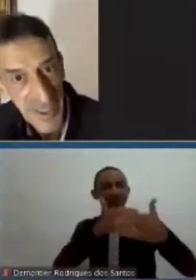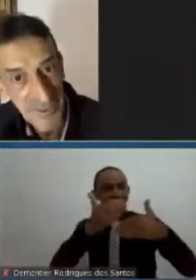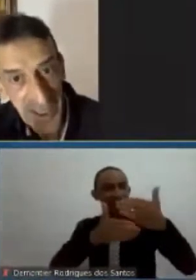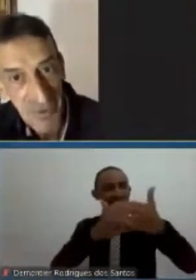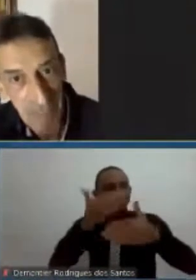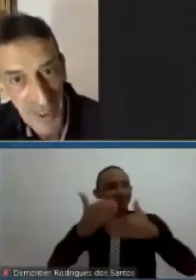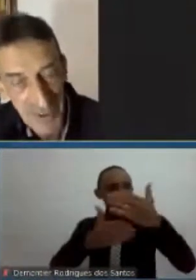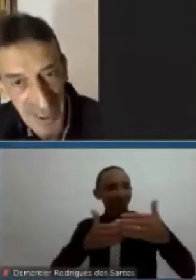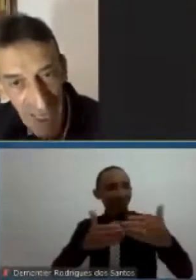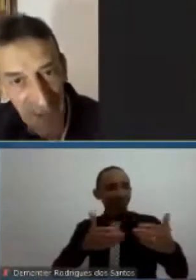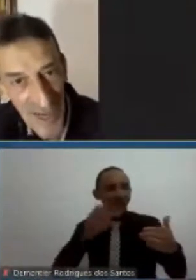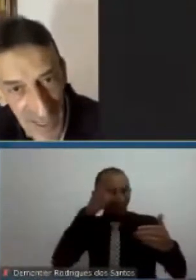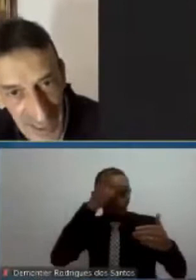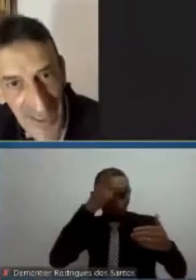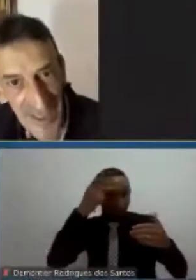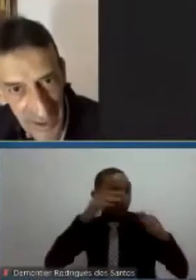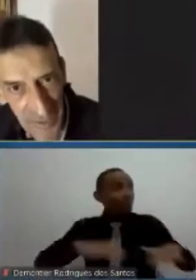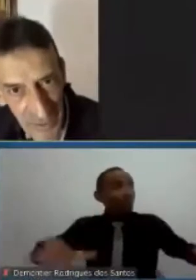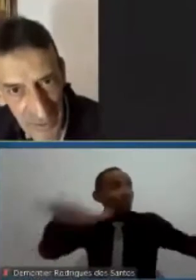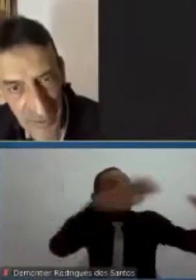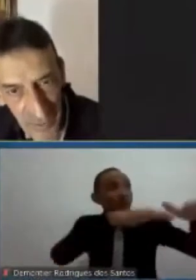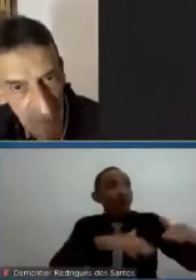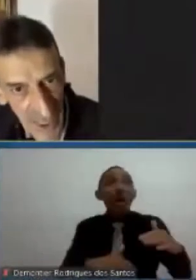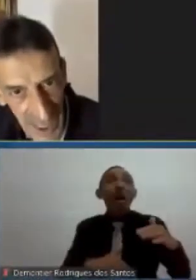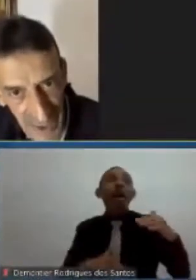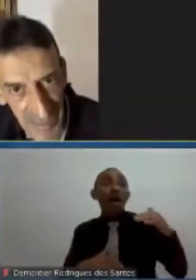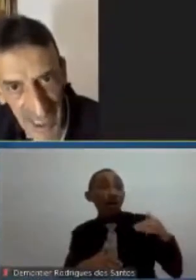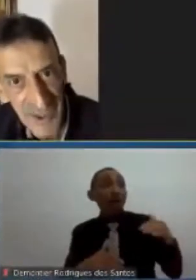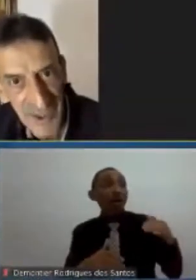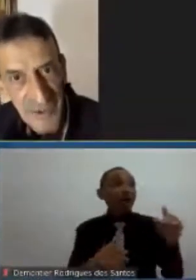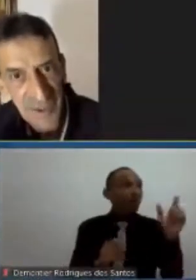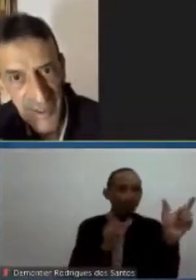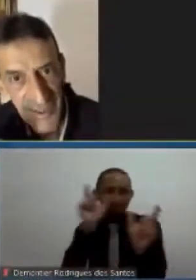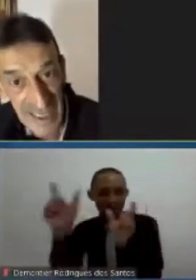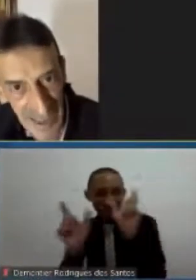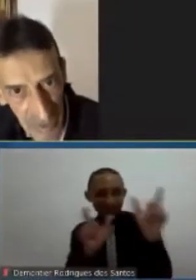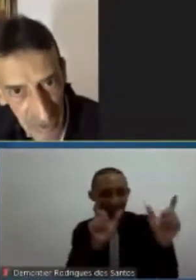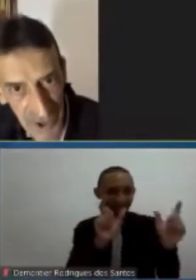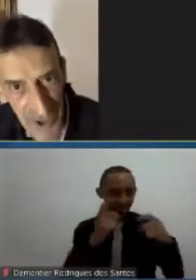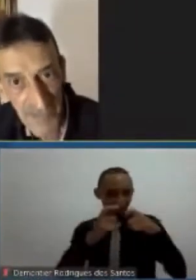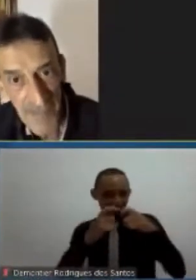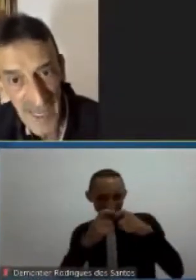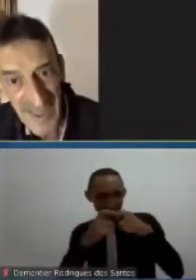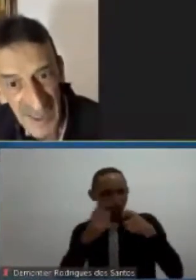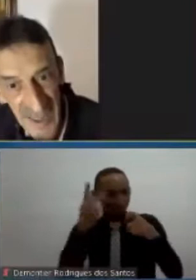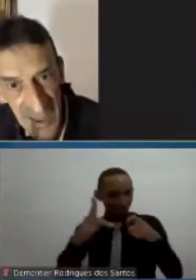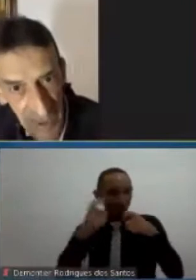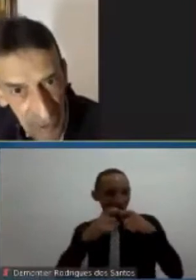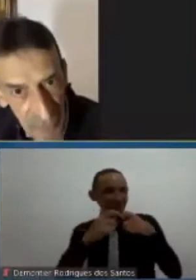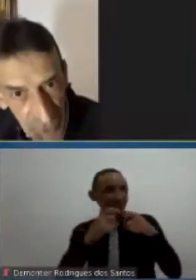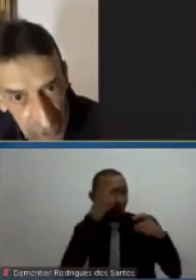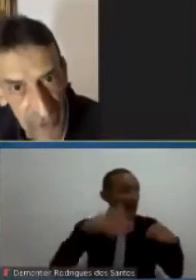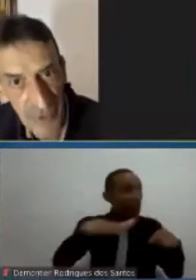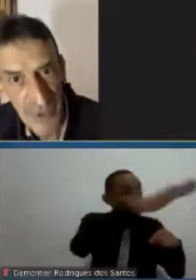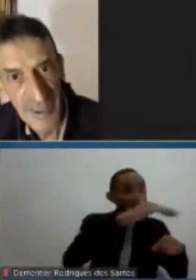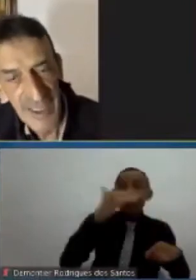a população está incorporando até a fala de algum vocabulário médico, da saúde, entendendo